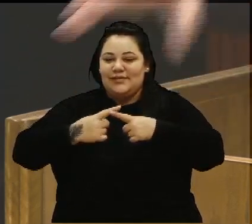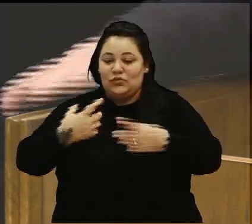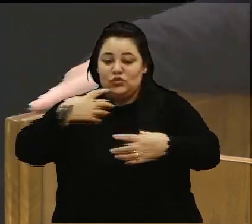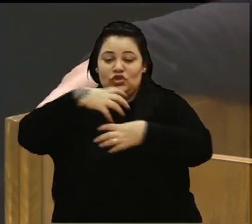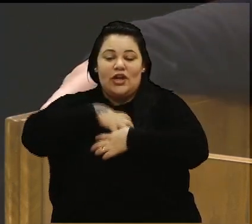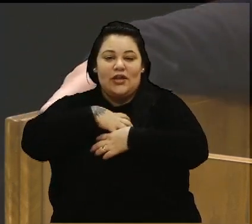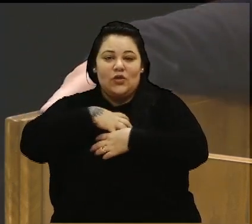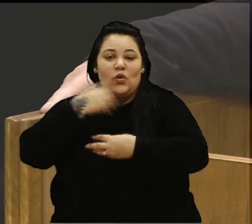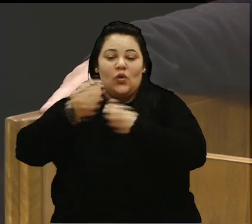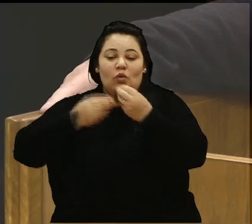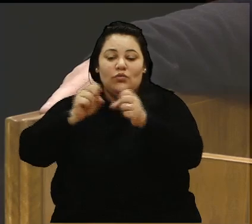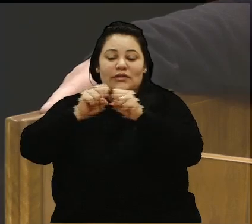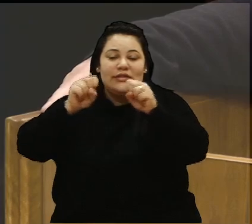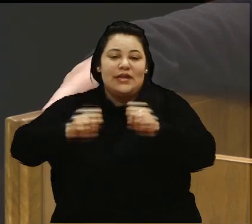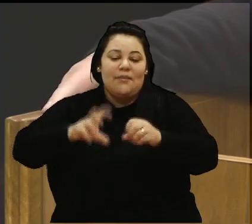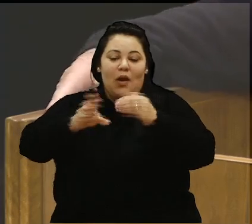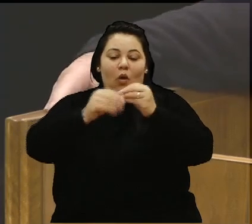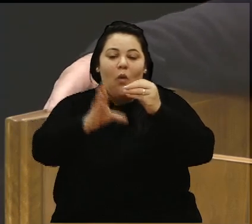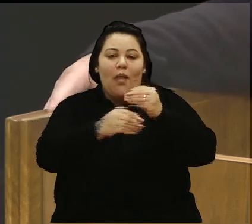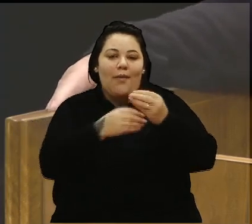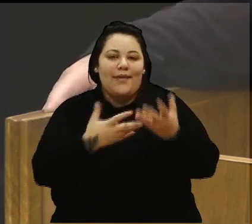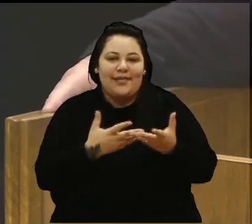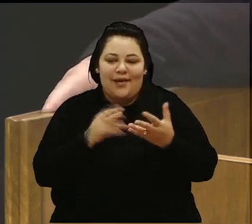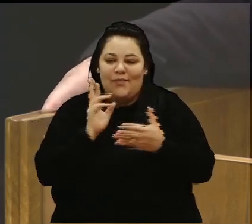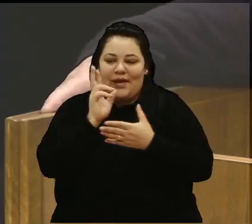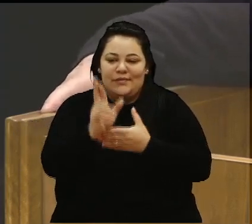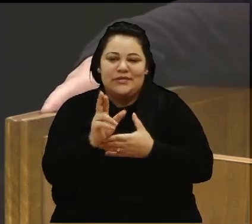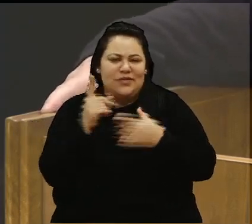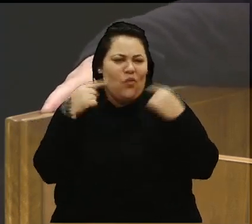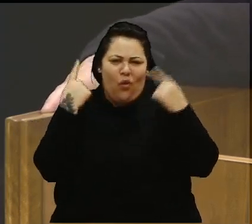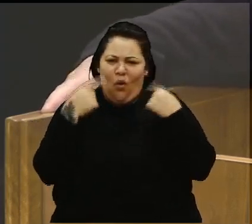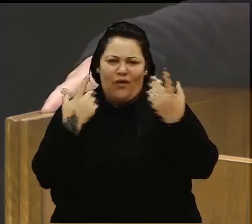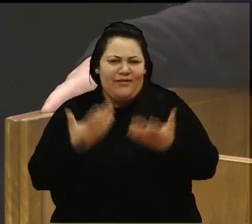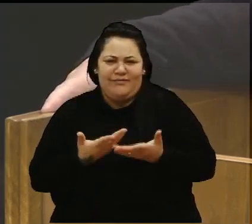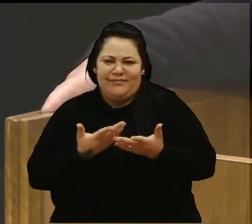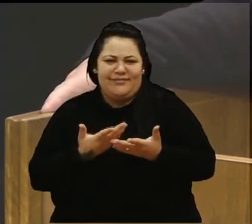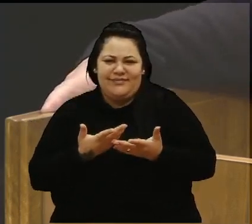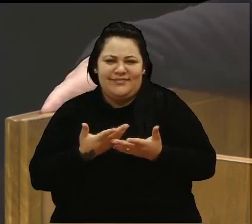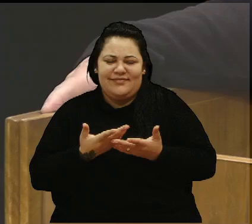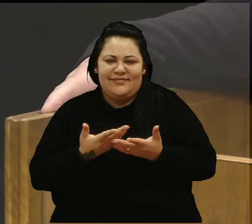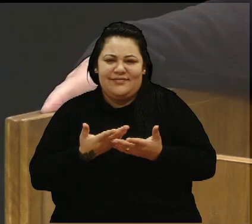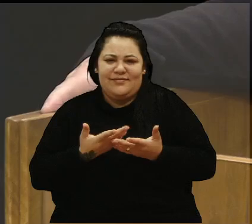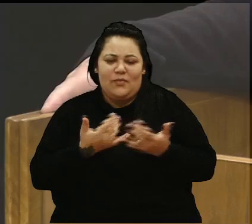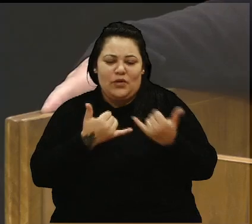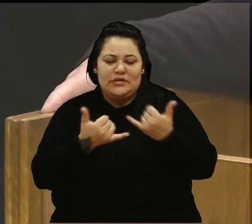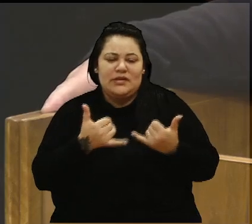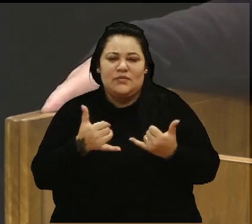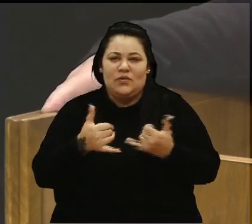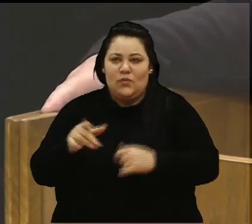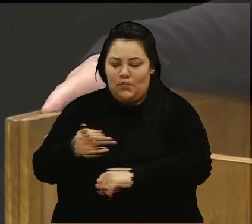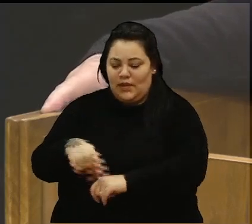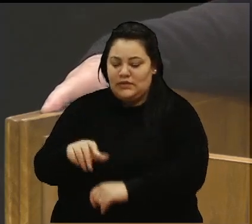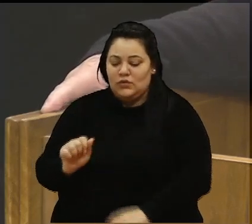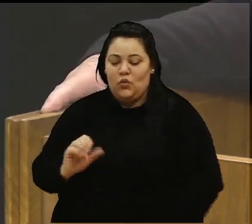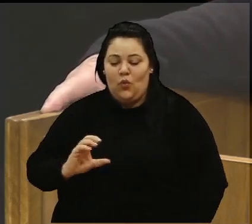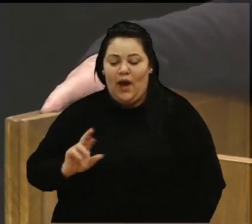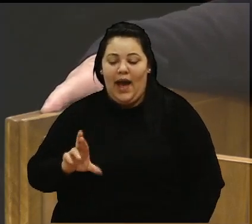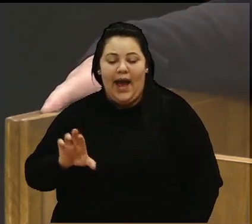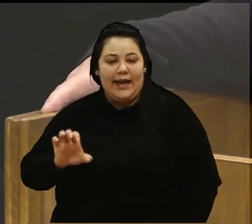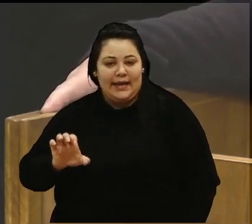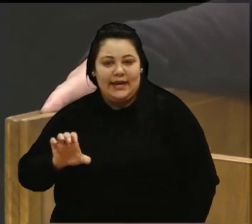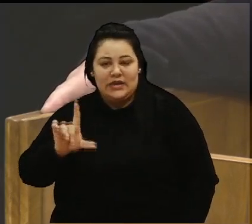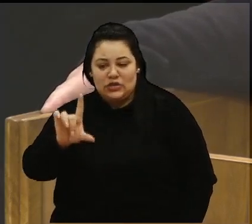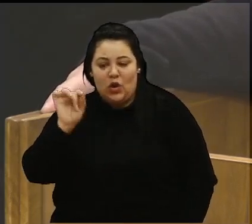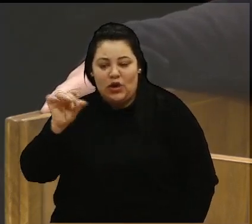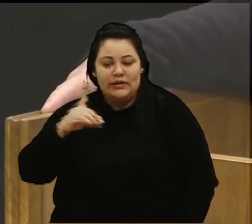como o sistema se compôs, uma representação caduca, aonde o Acre elege lá tantos deputados